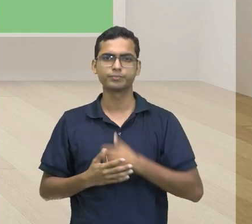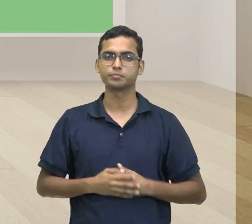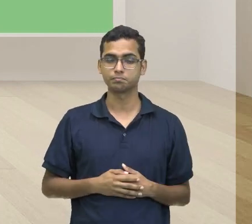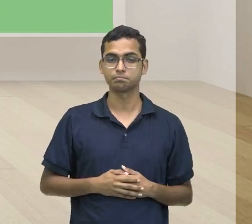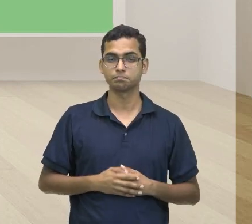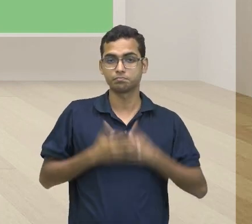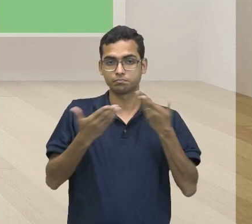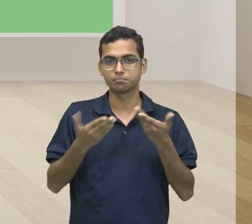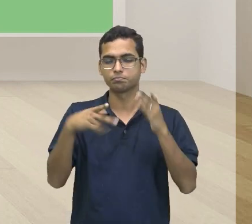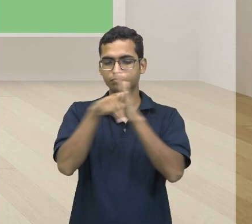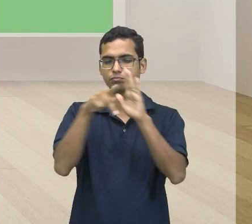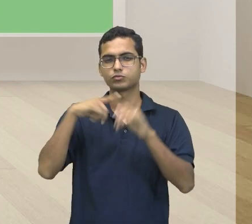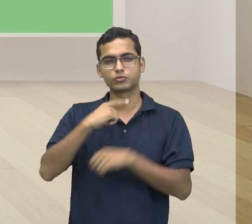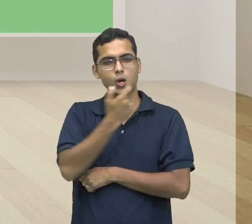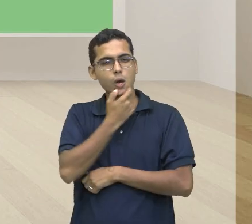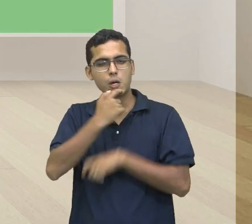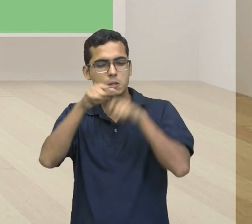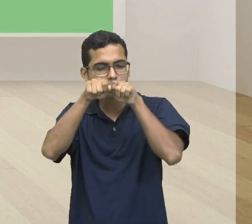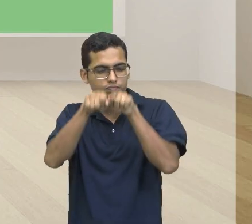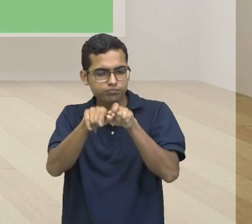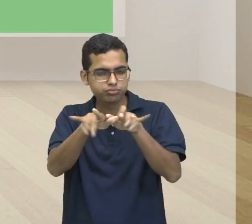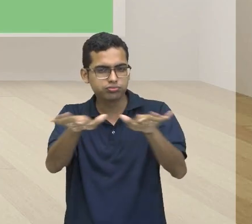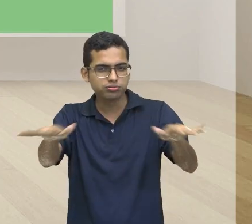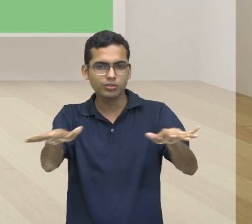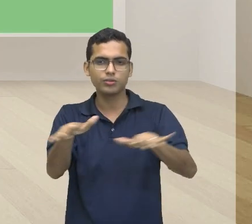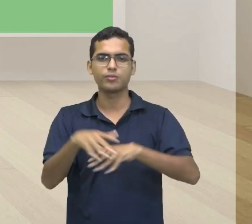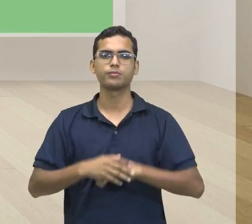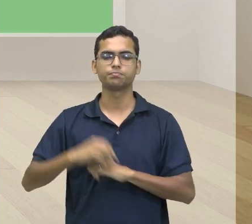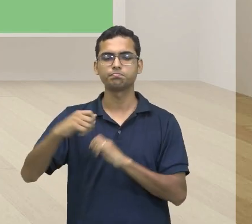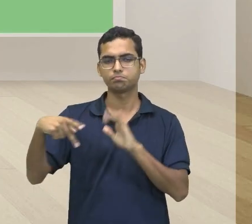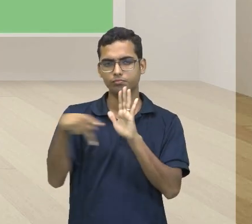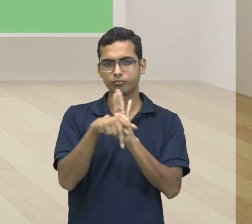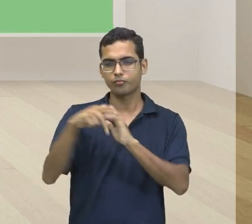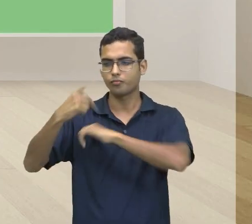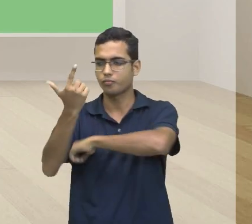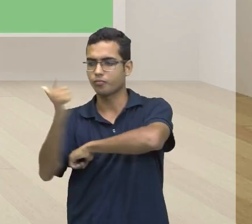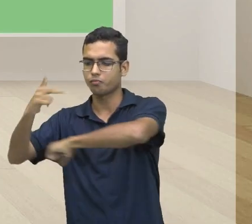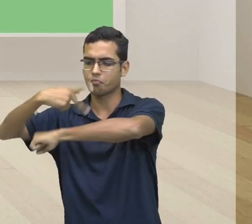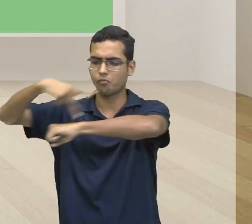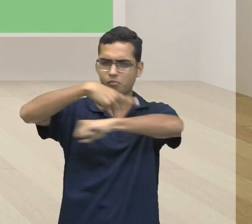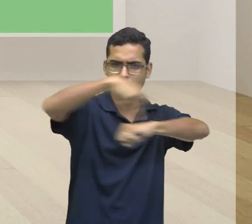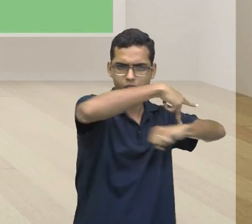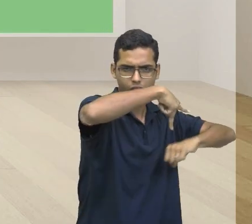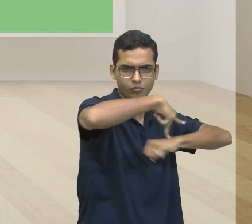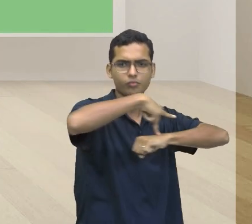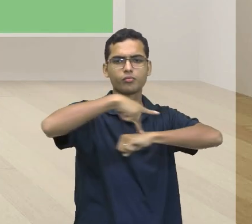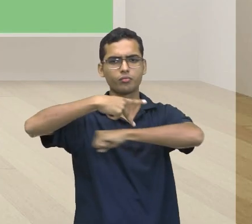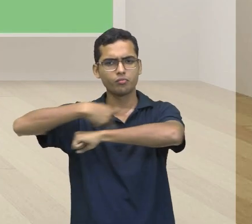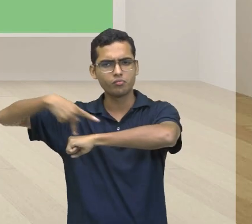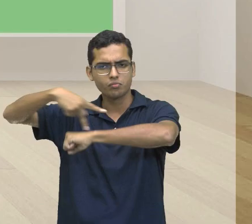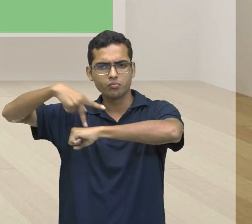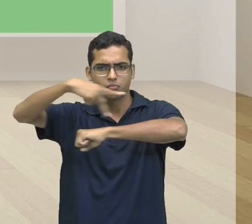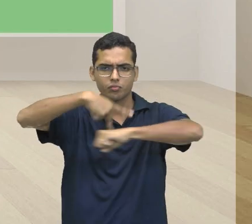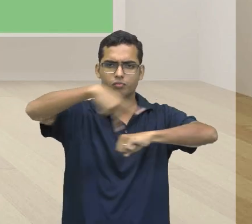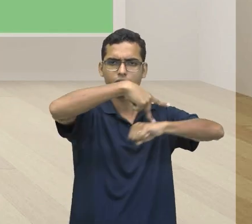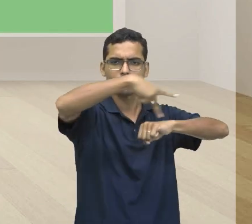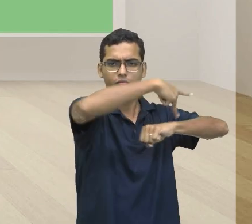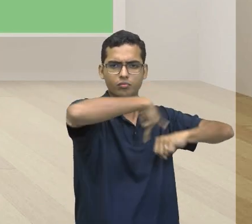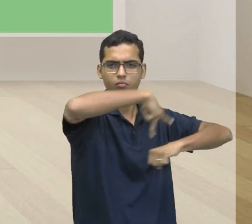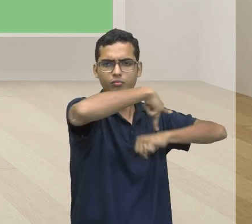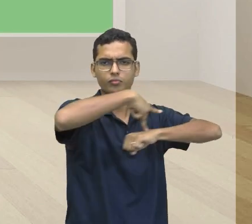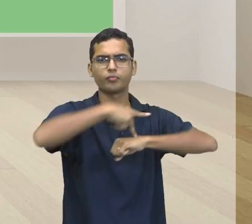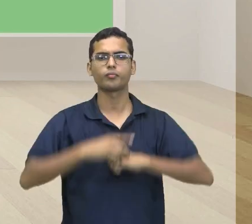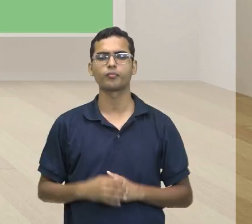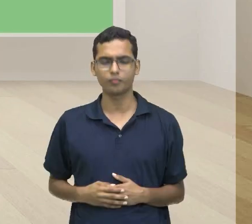vamos assim utilizar esse termo, da língua inglesa pelo mundo. Atrás de mim nós vemos vários países que falam a língua inglesa e a